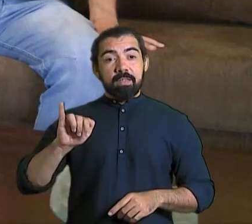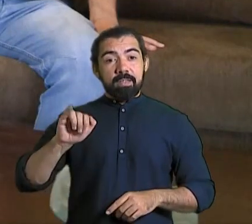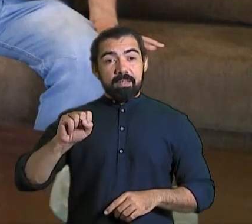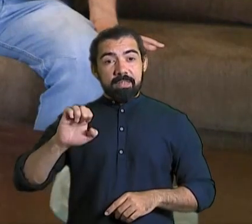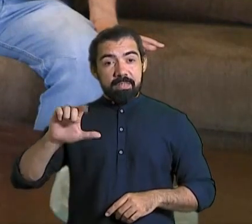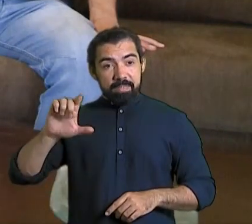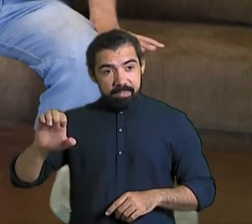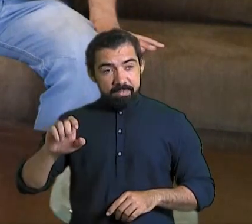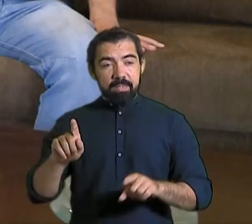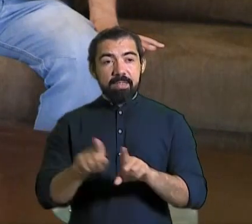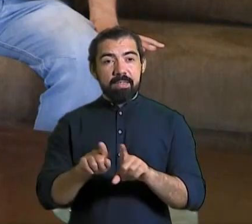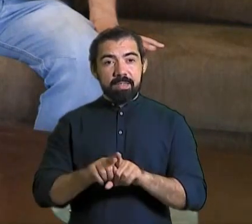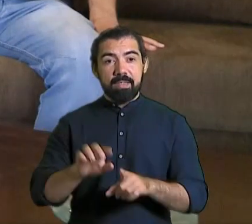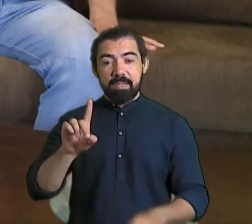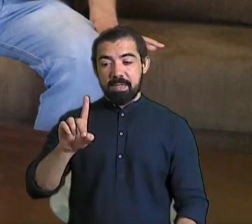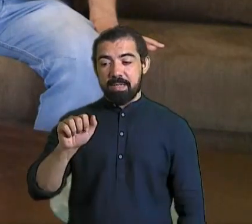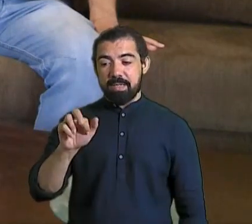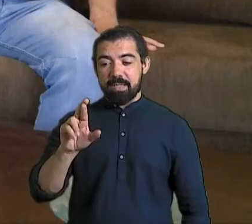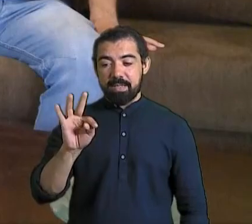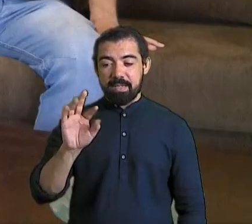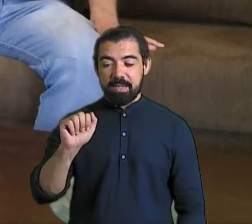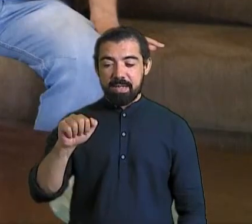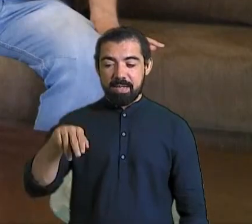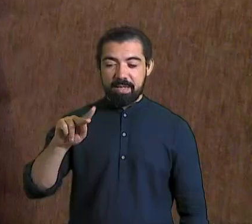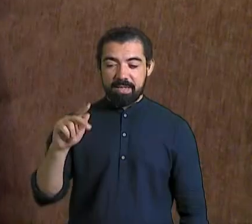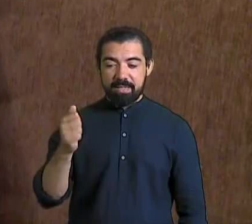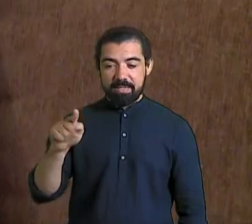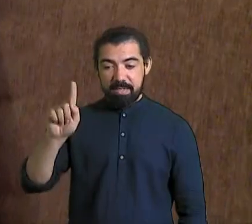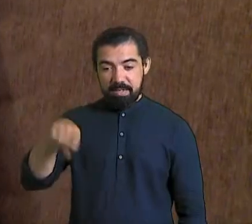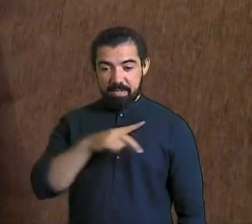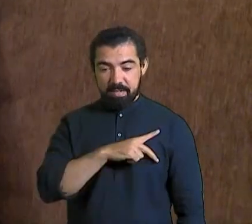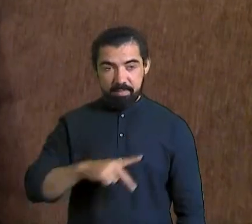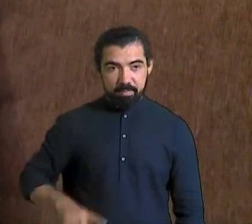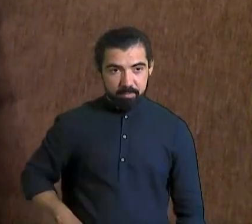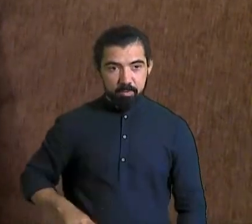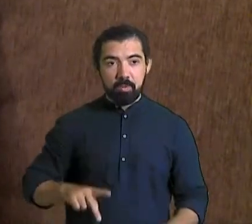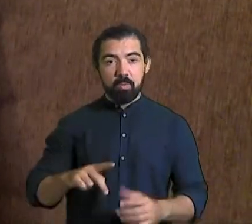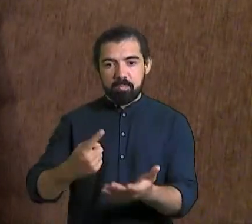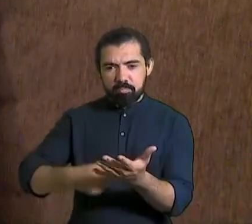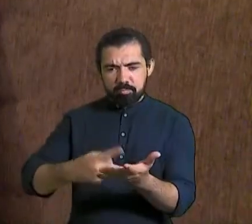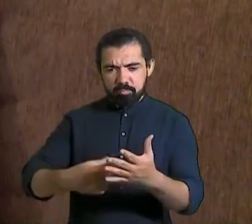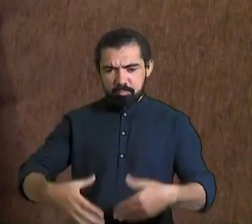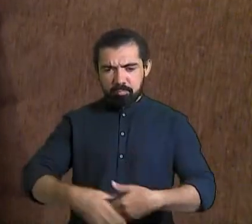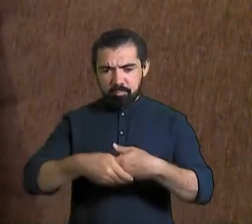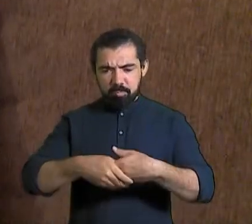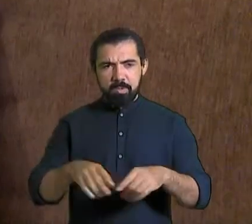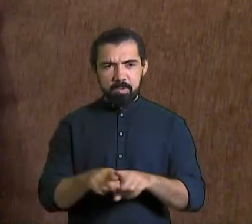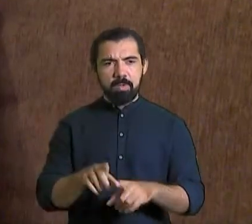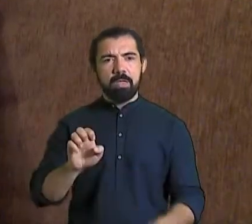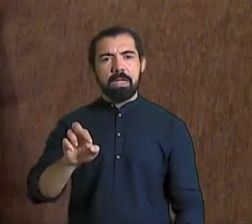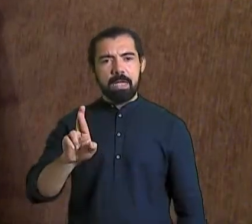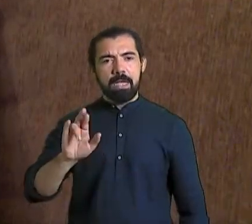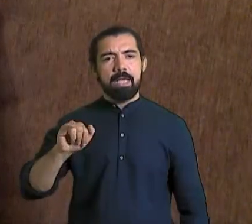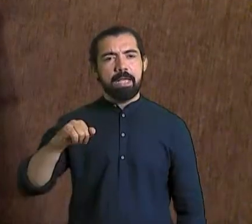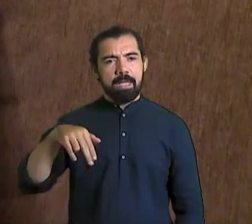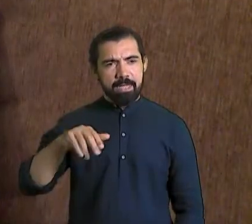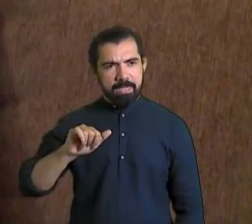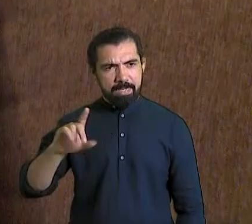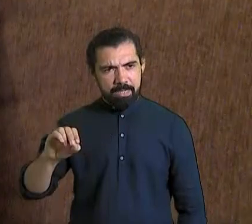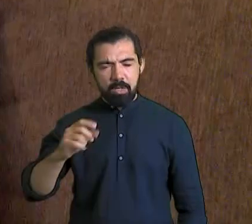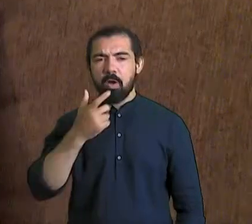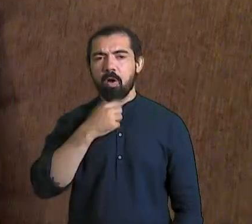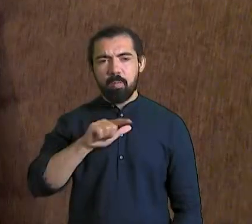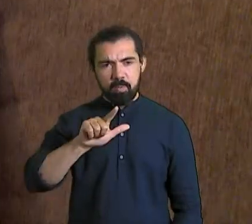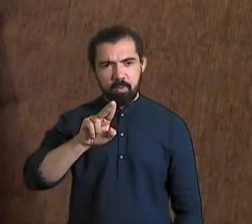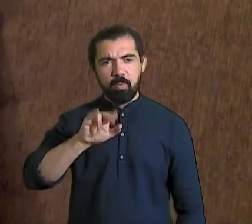doutor D'Artagnan é o presidente da conciliação, né? E tem lá o Agnaldo, o Luiz